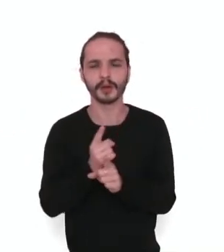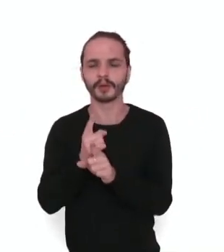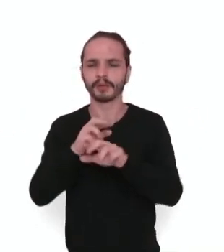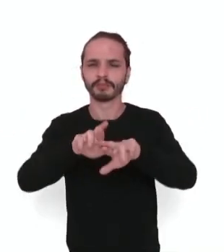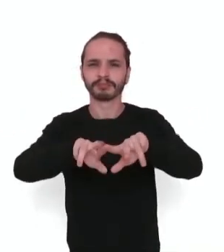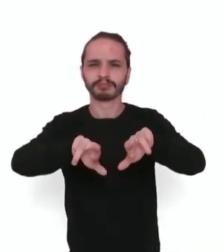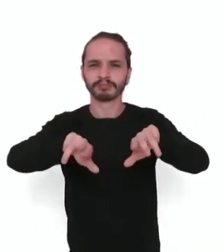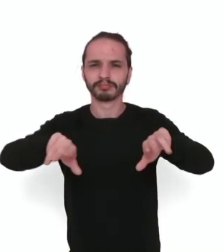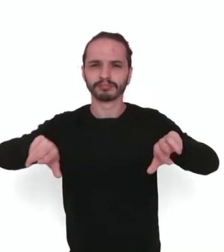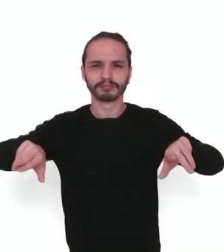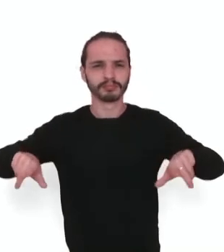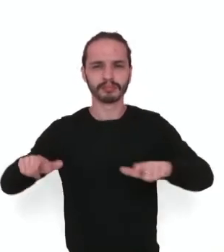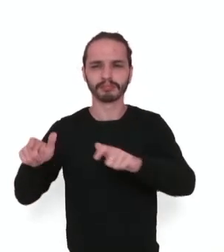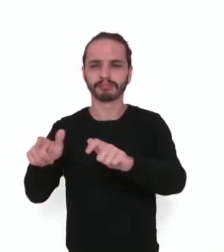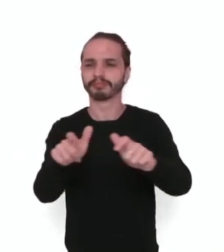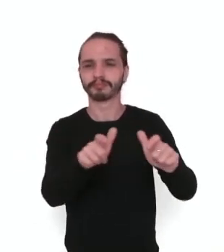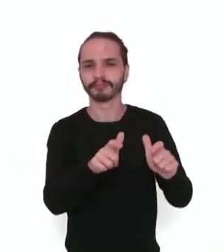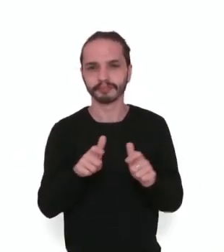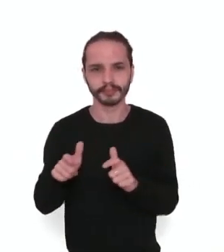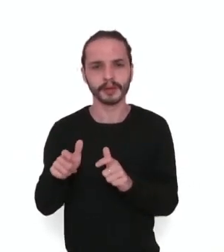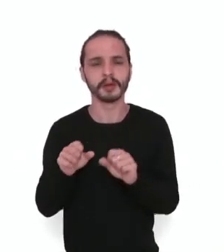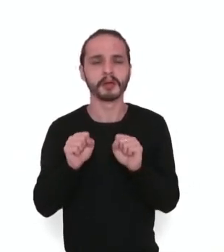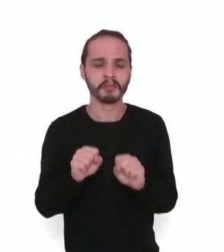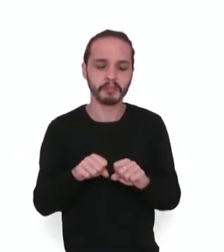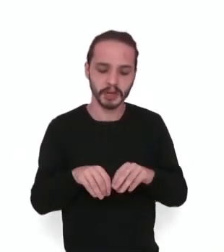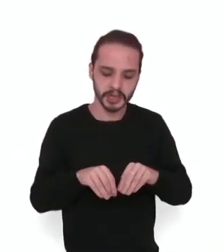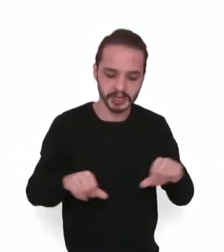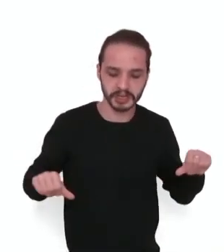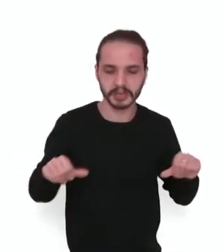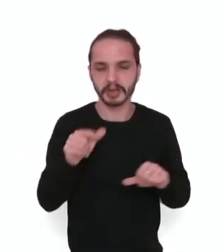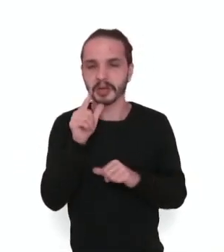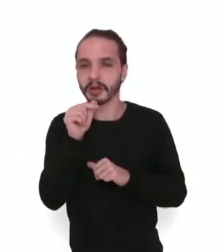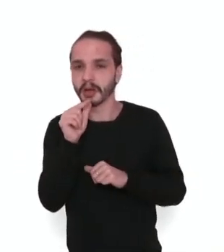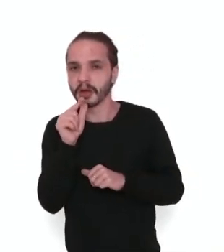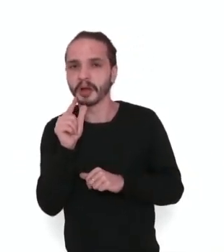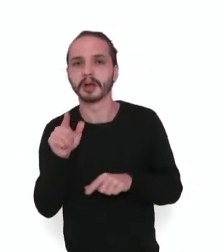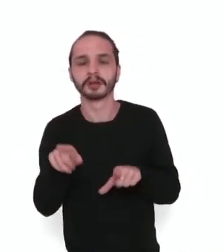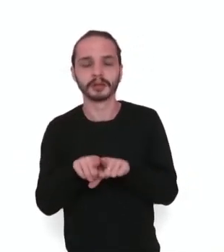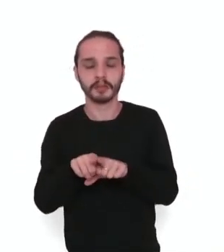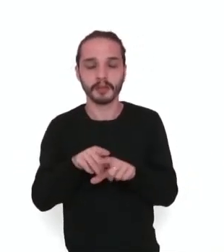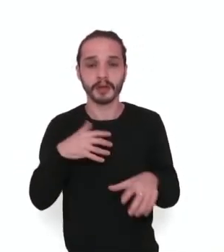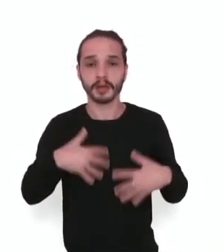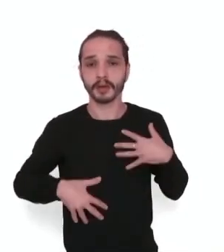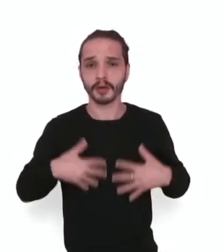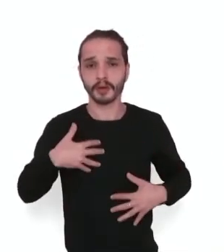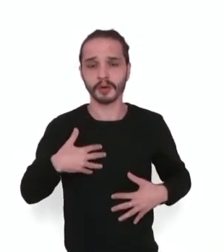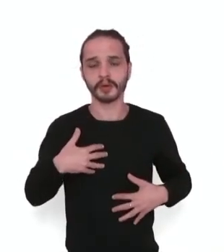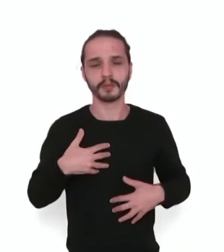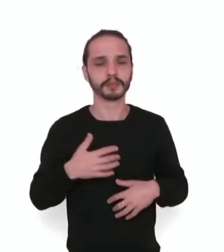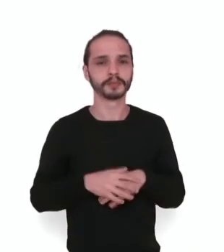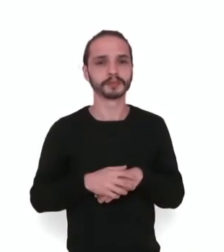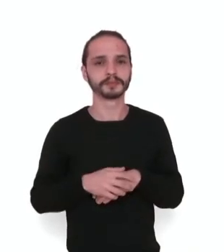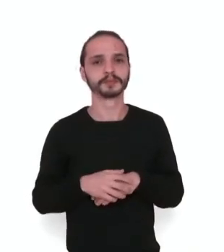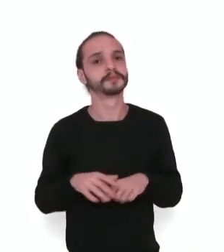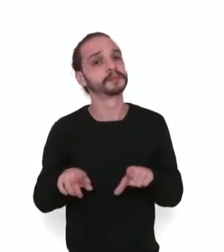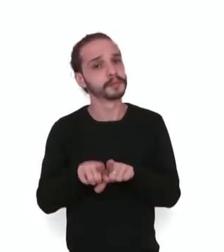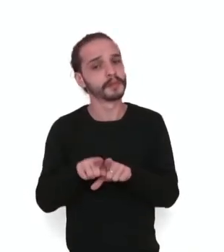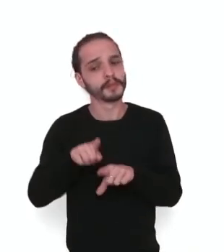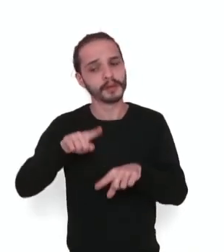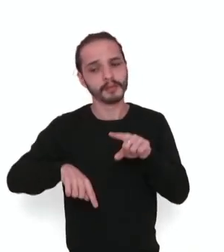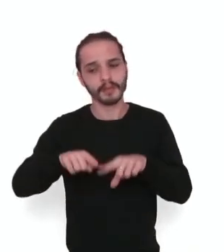uma grande diversidade de ambientes, como no solo, na água e no interior dos organismos, e nos materiais em